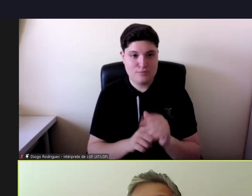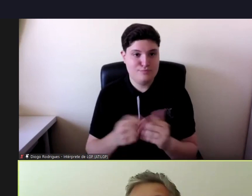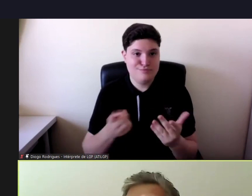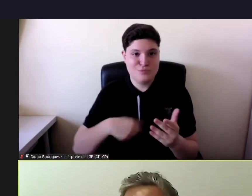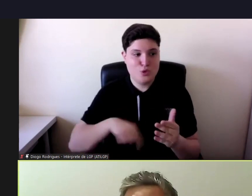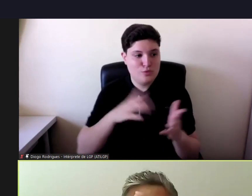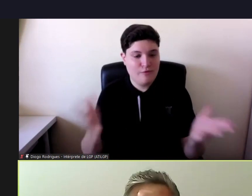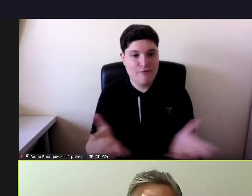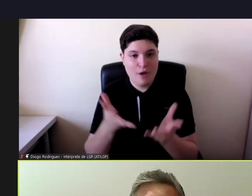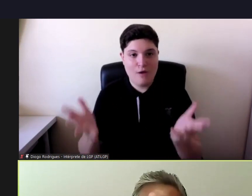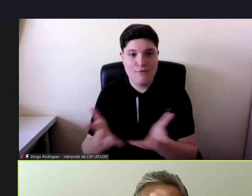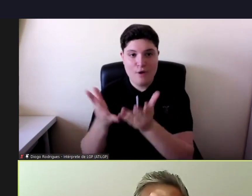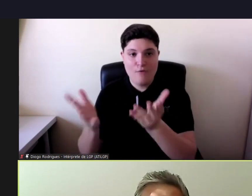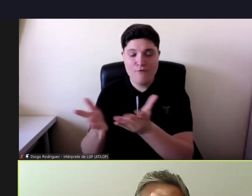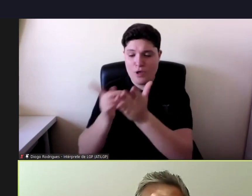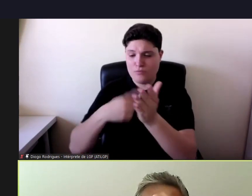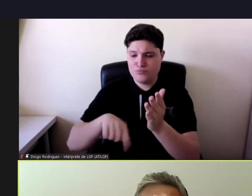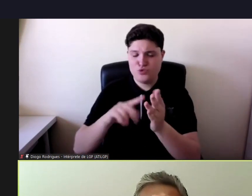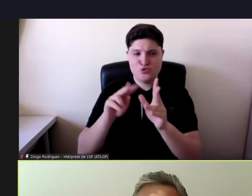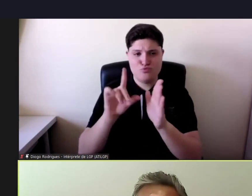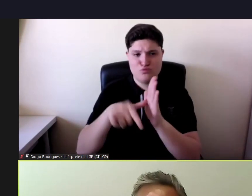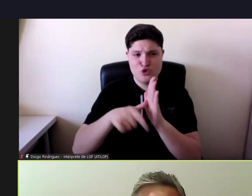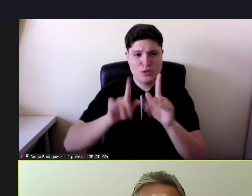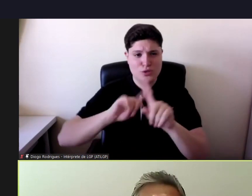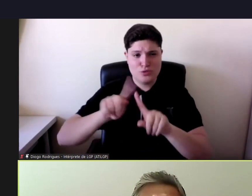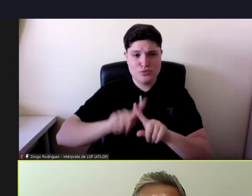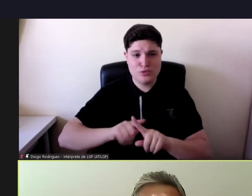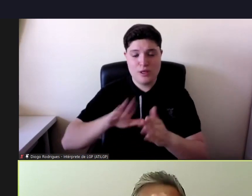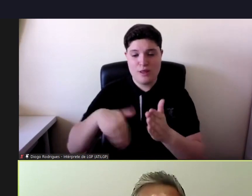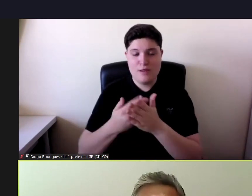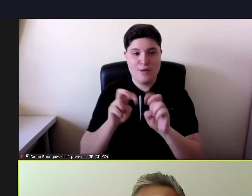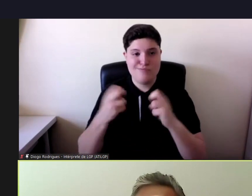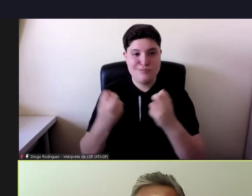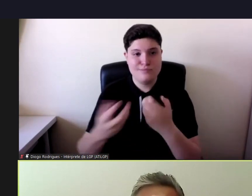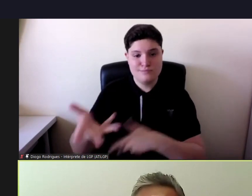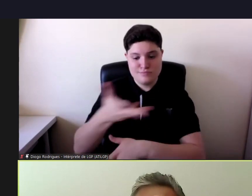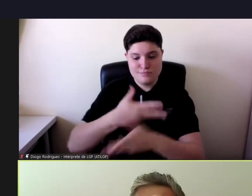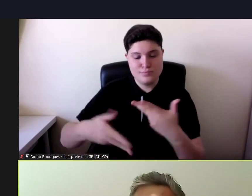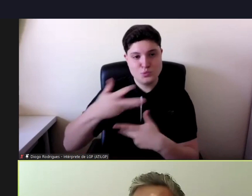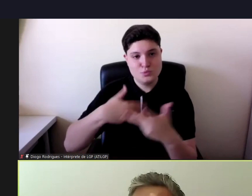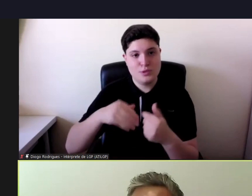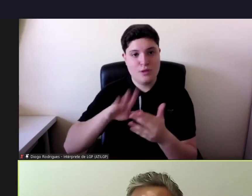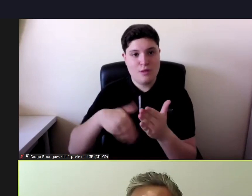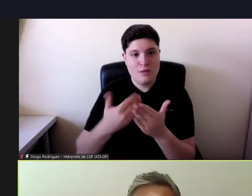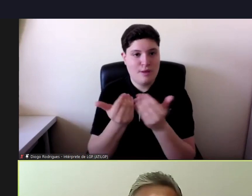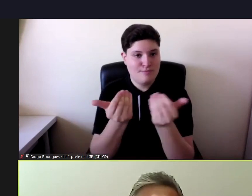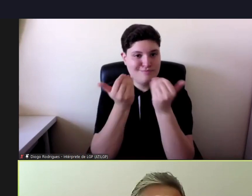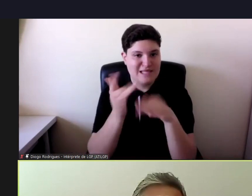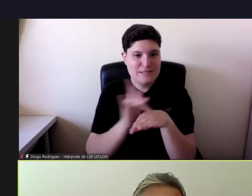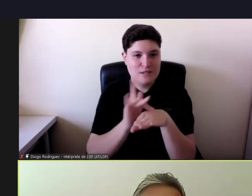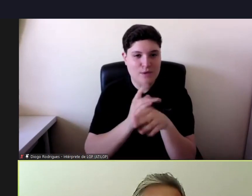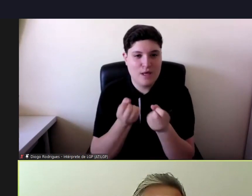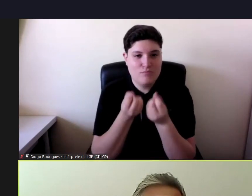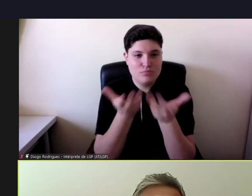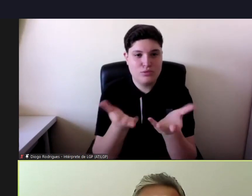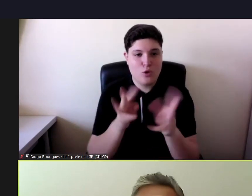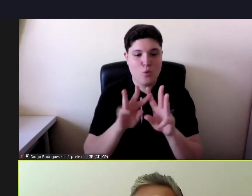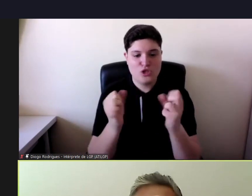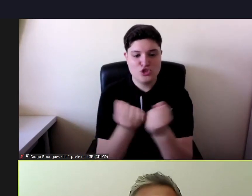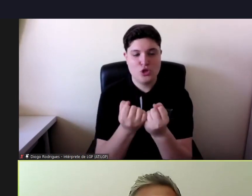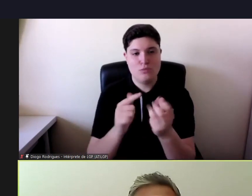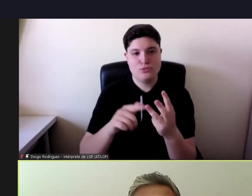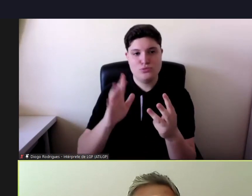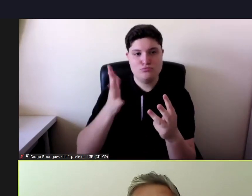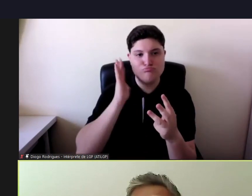a termodinâmica isto é, a diferença de temperaturas entre Polo e Equador, que, por sua vez, vai dar origem a estes fenómenos